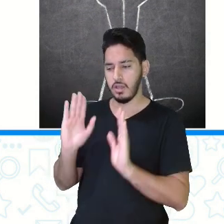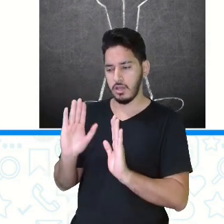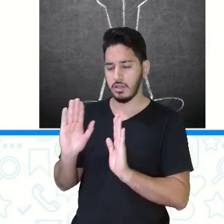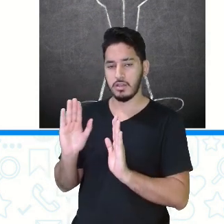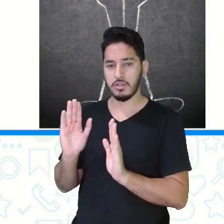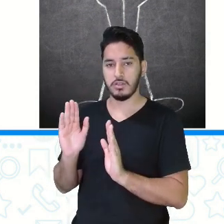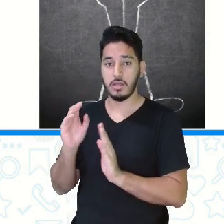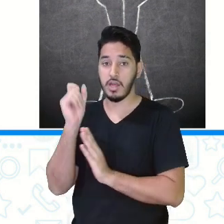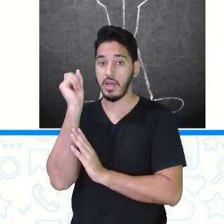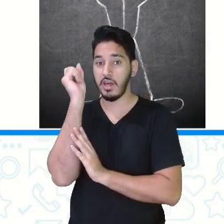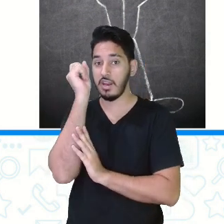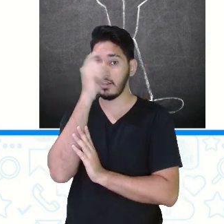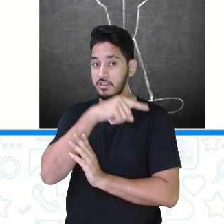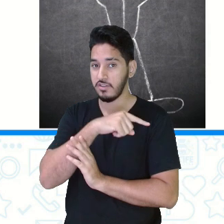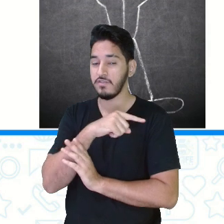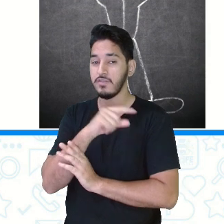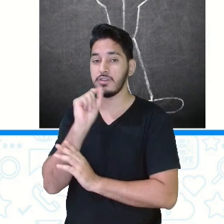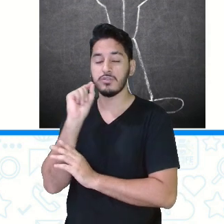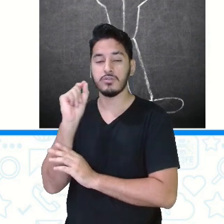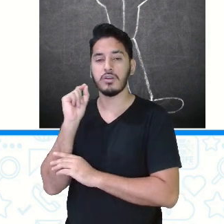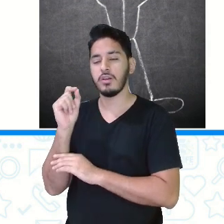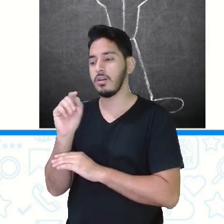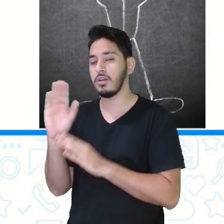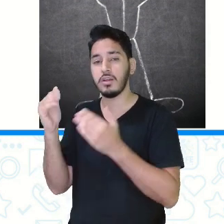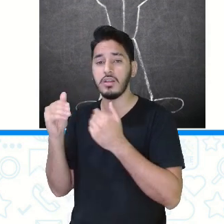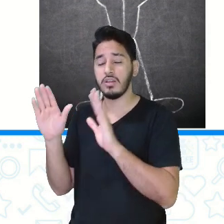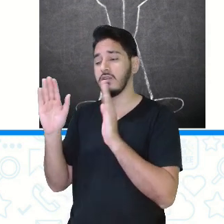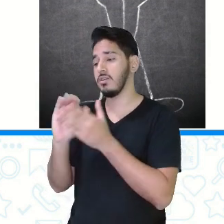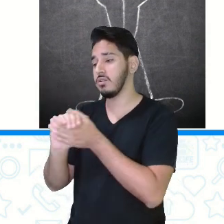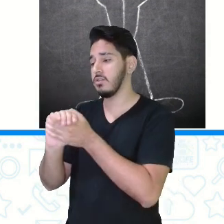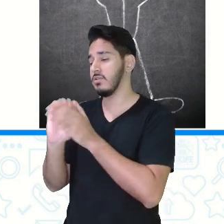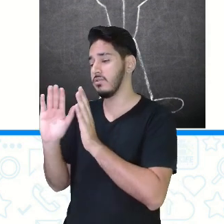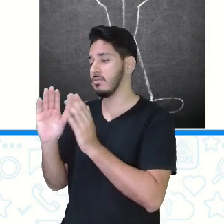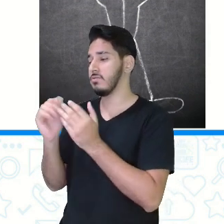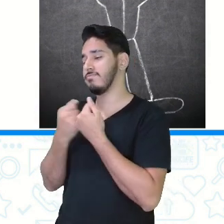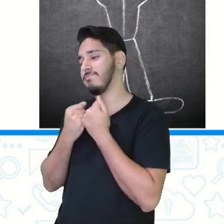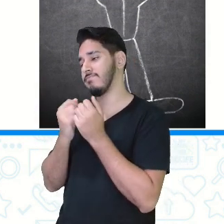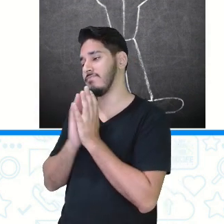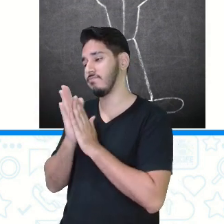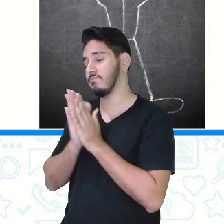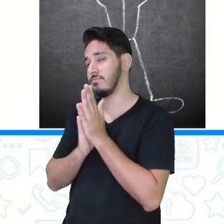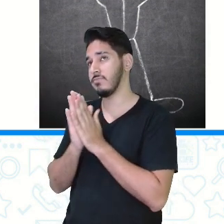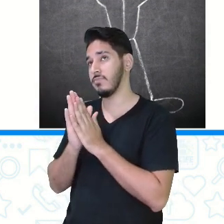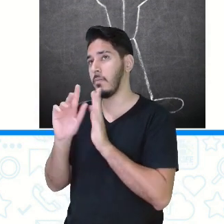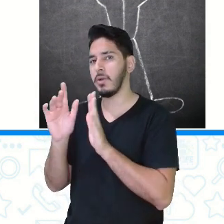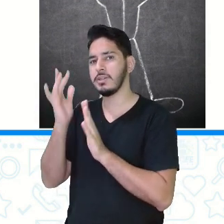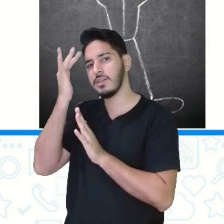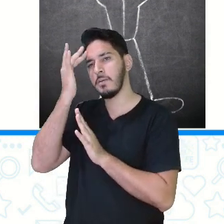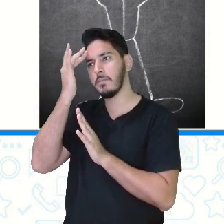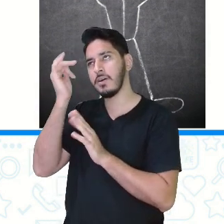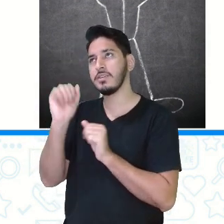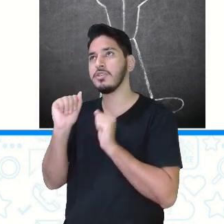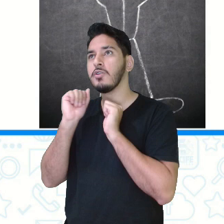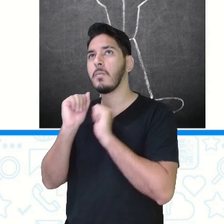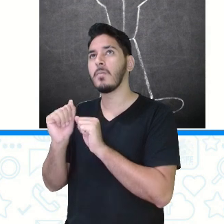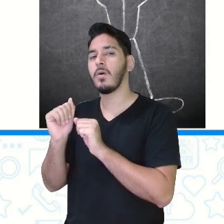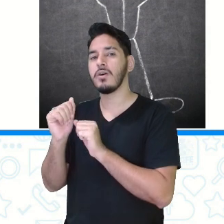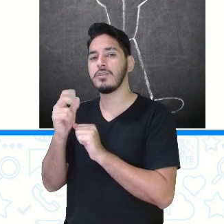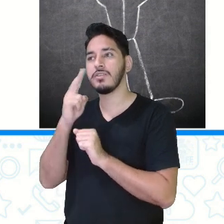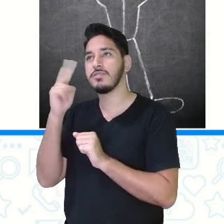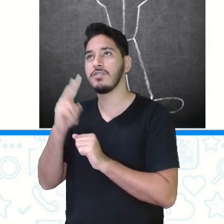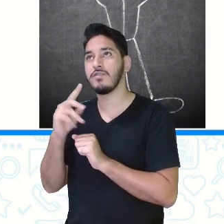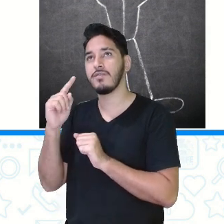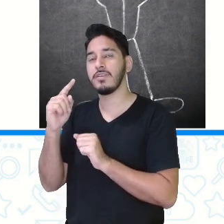Era difícil para Leôncio deixar a moça ir, mas havia a possibilidade do amanhã e do futuro